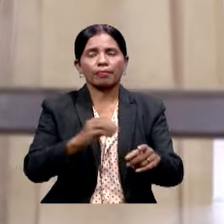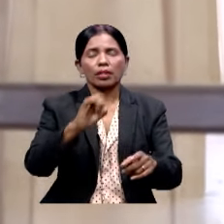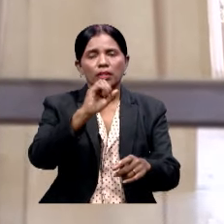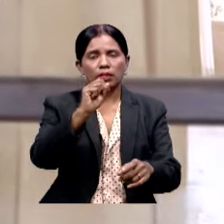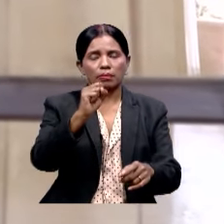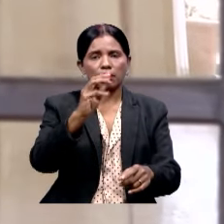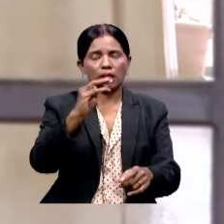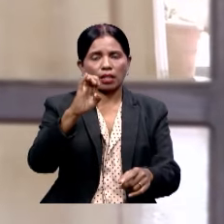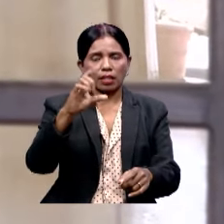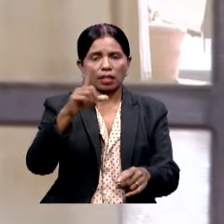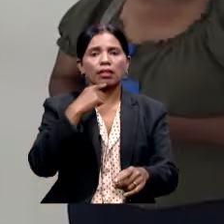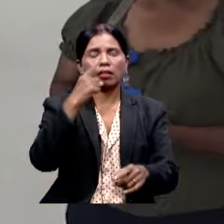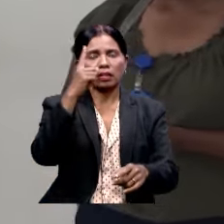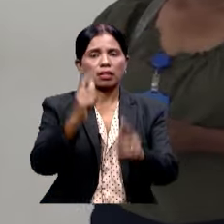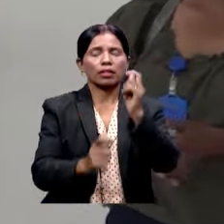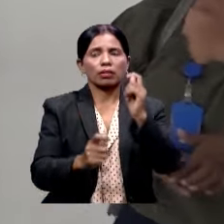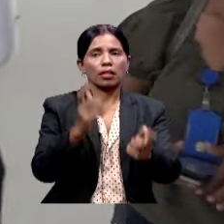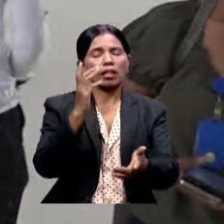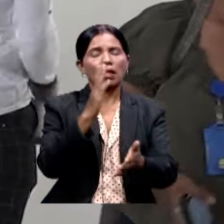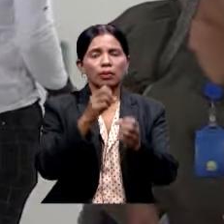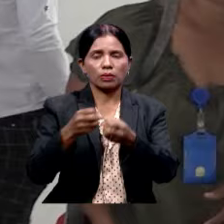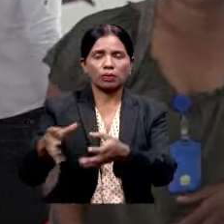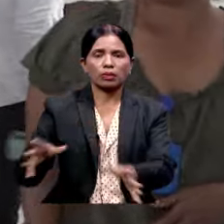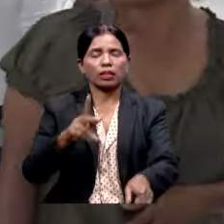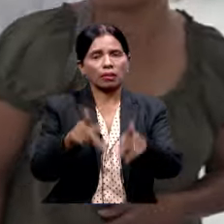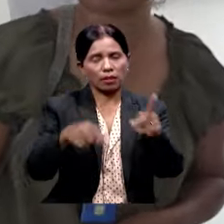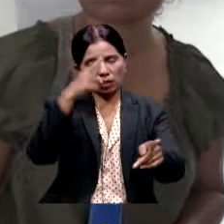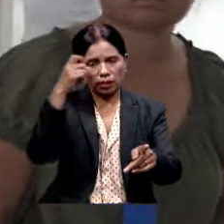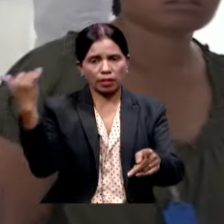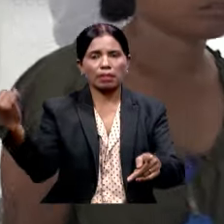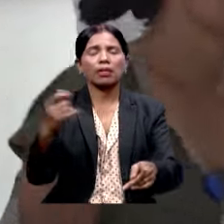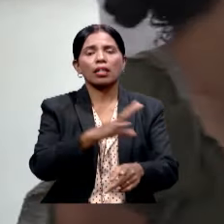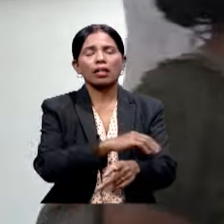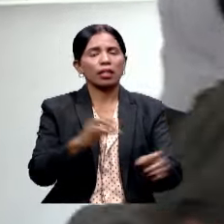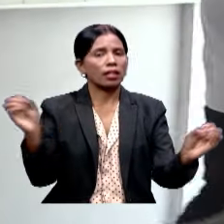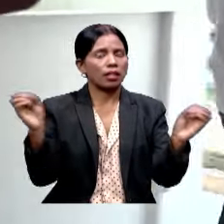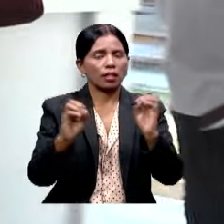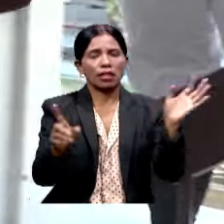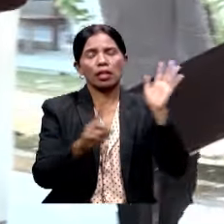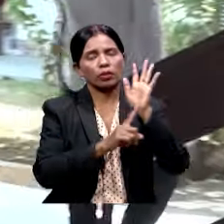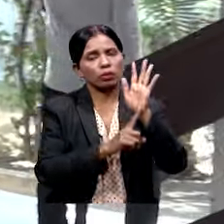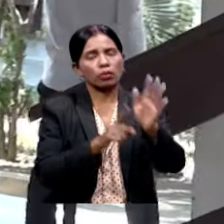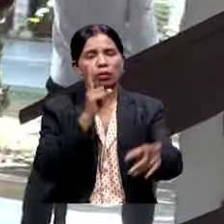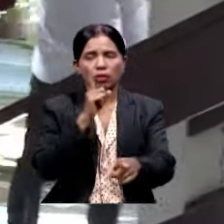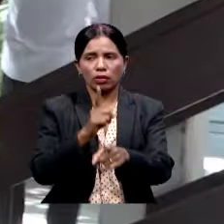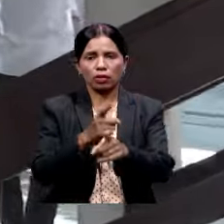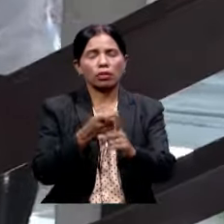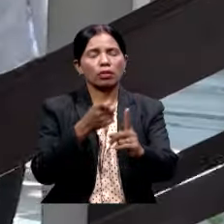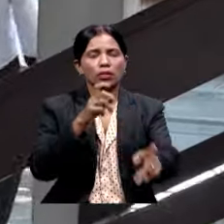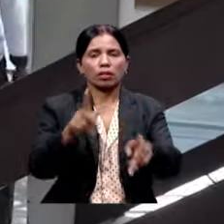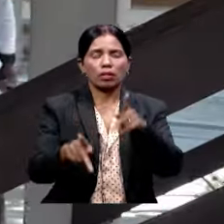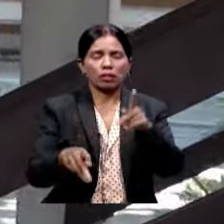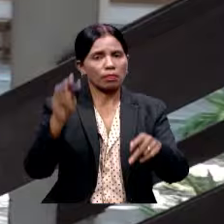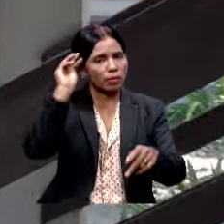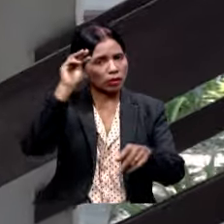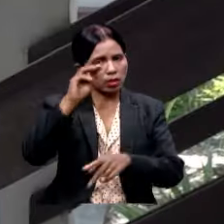Lopes Sateten, Tribunal absolve arguido sira tamba durante julgamento, la iha provas nebe provado husi acusação